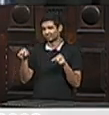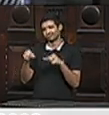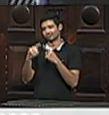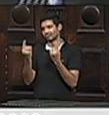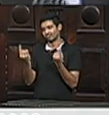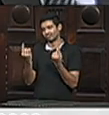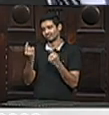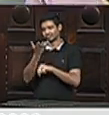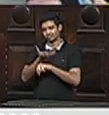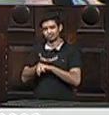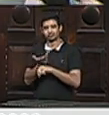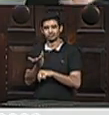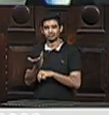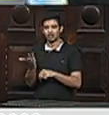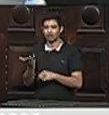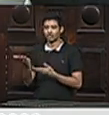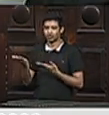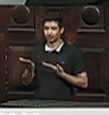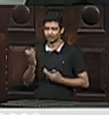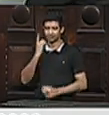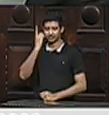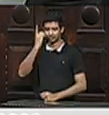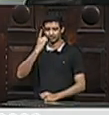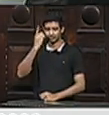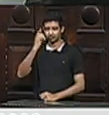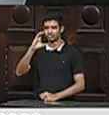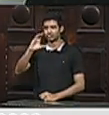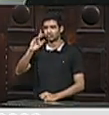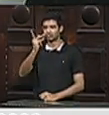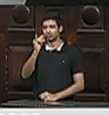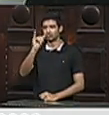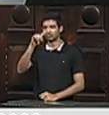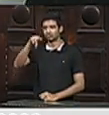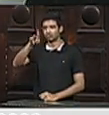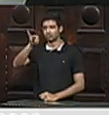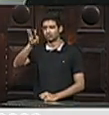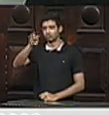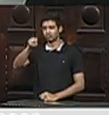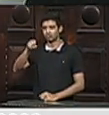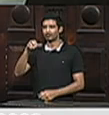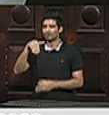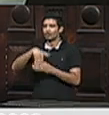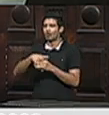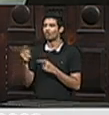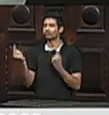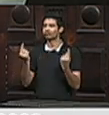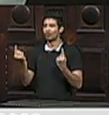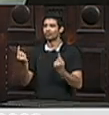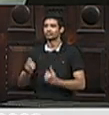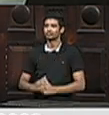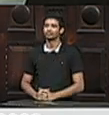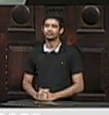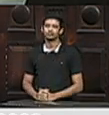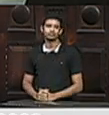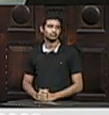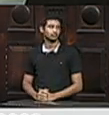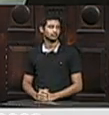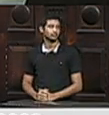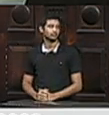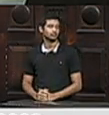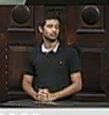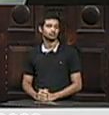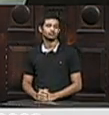fundamental. Nós estamos tratando, senhor presidente, de competência do Poder Judiciário,